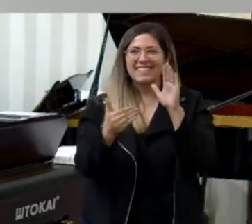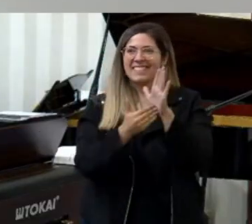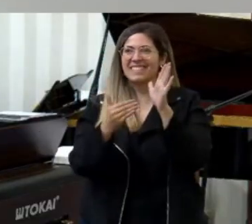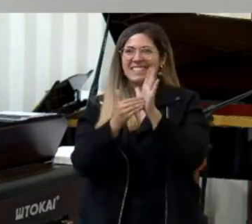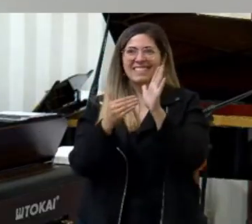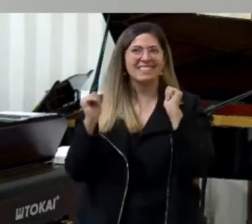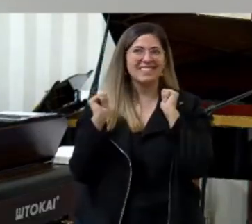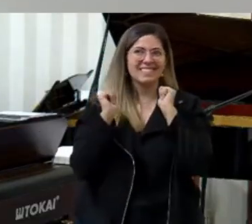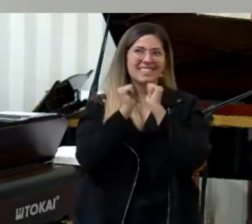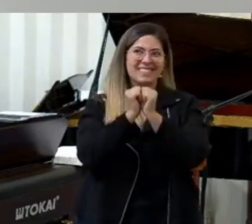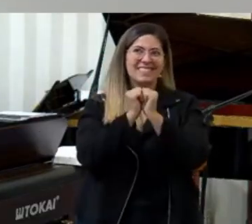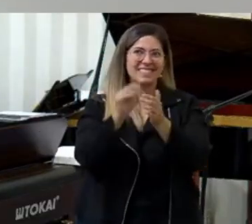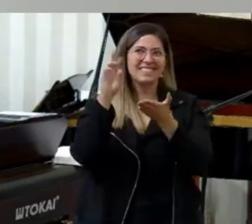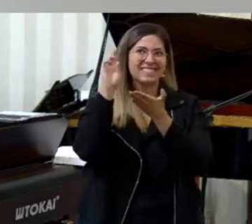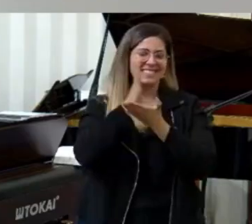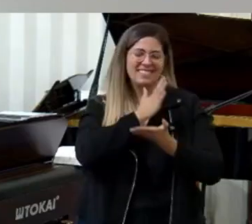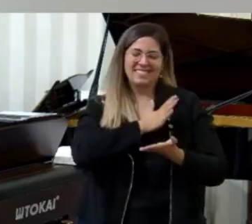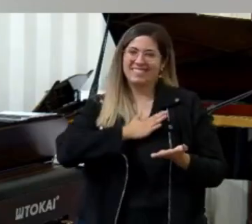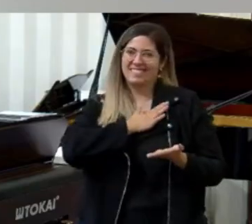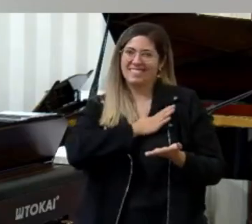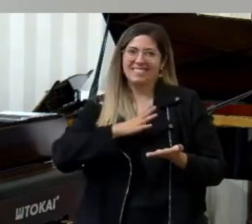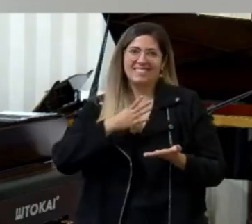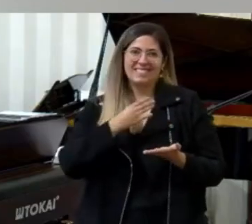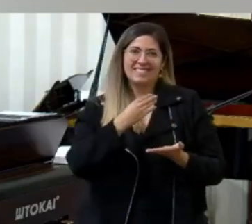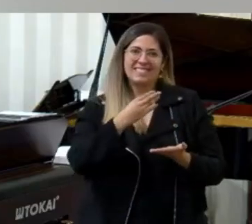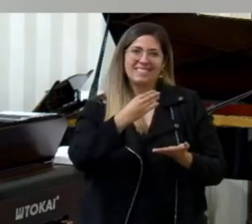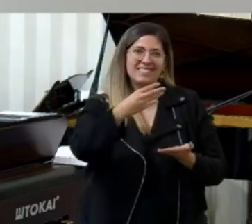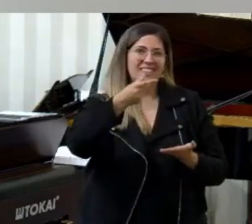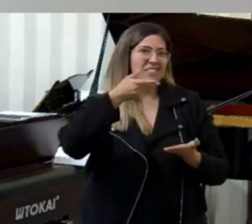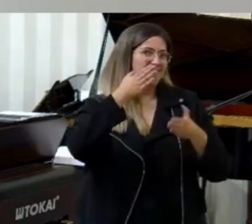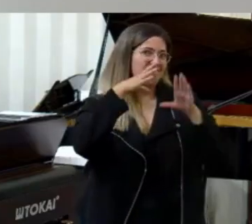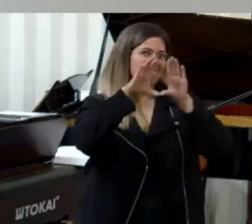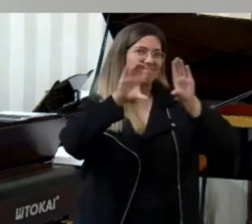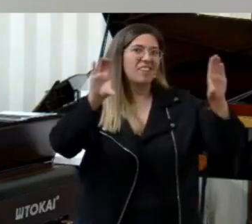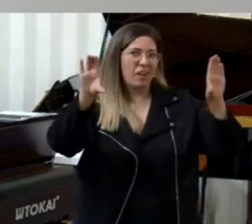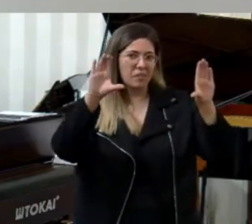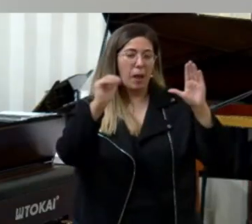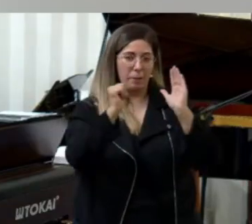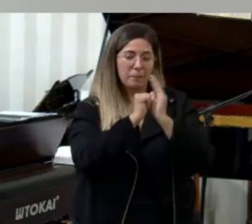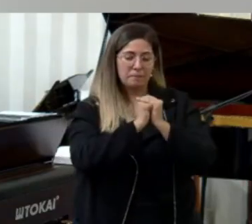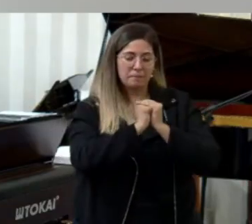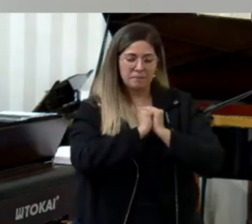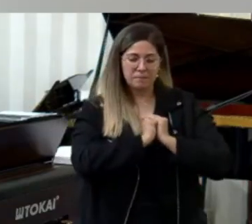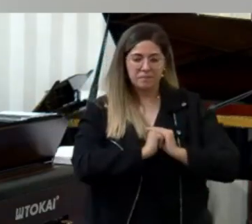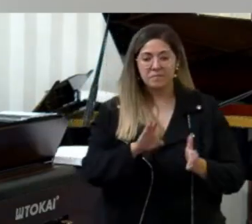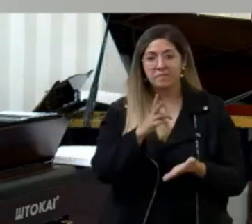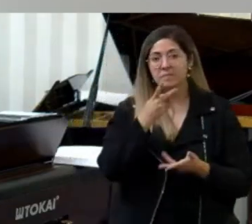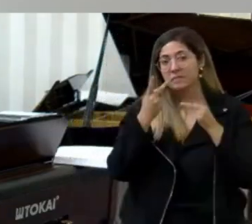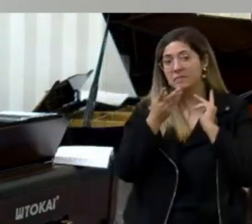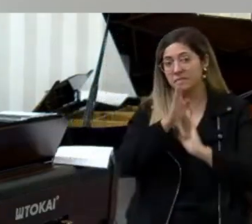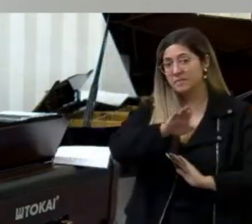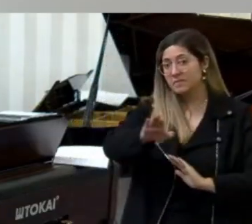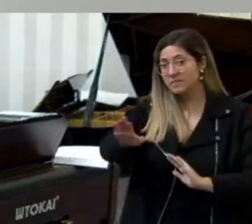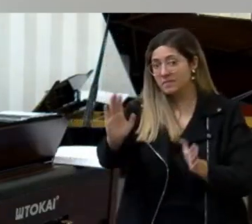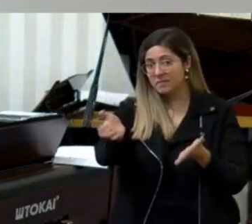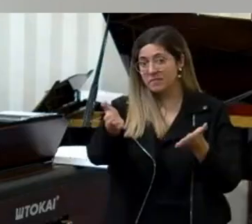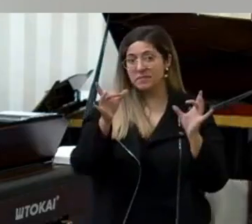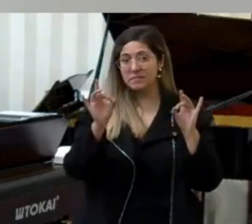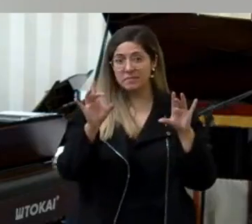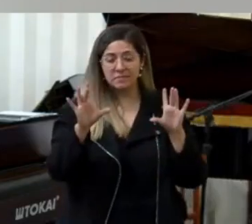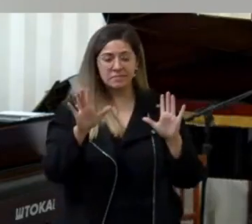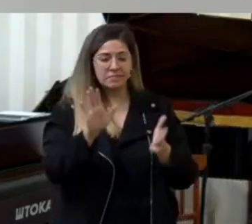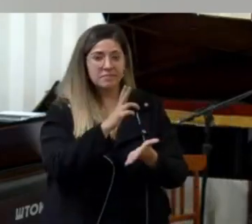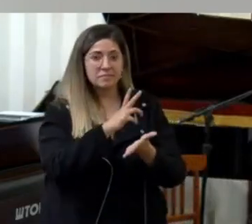direita há delícias perpetuamente. Queridas crianças, uma breve palavra